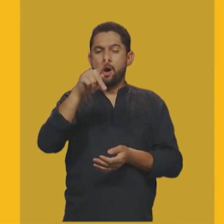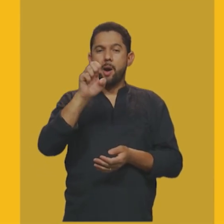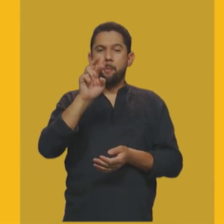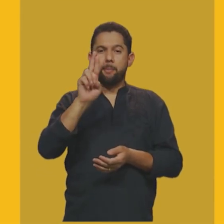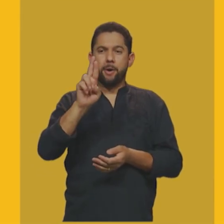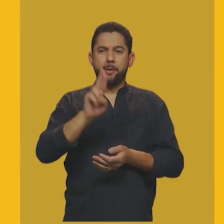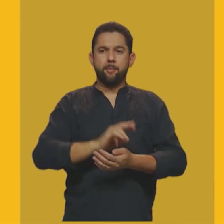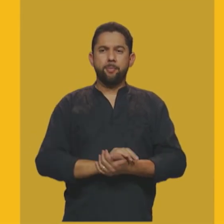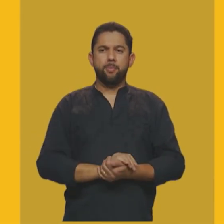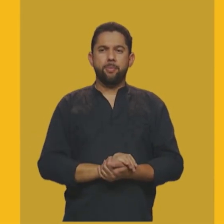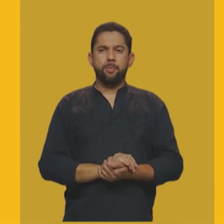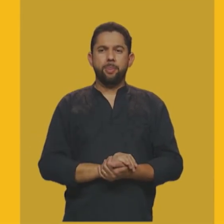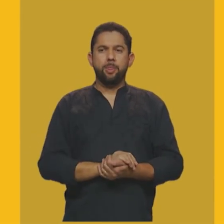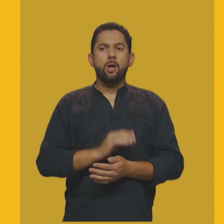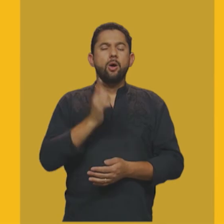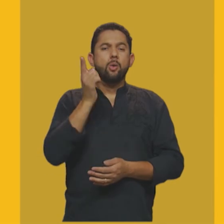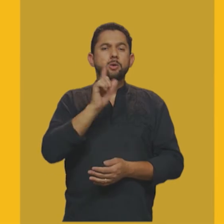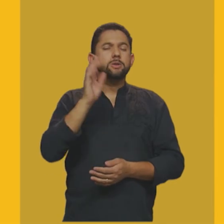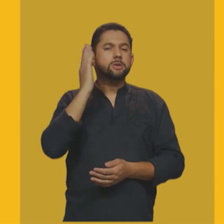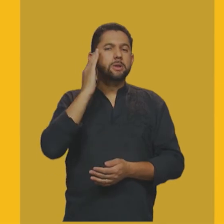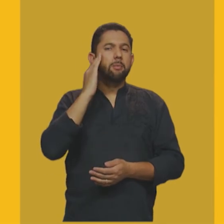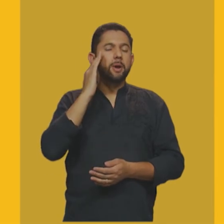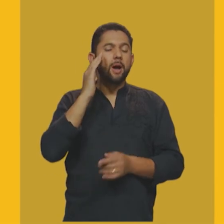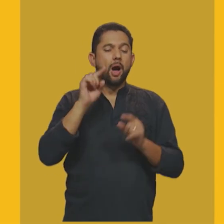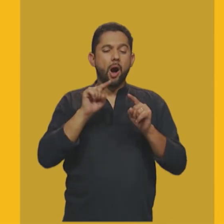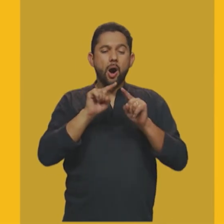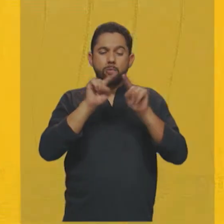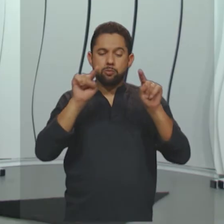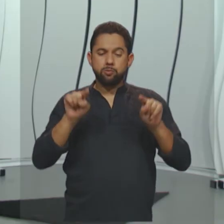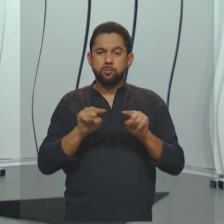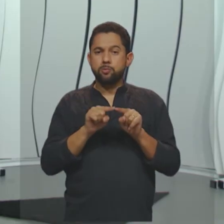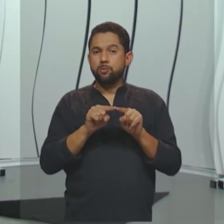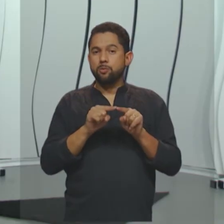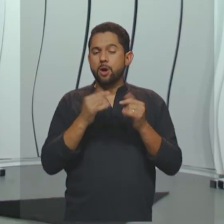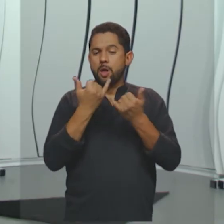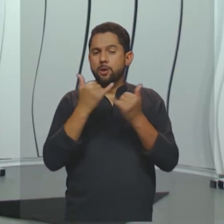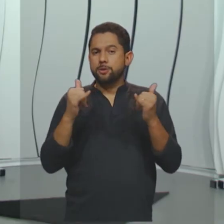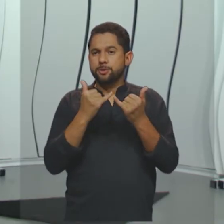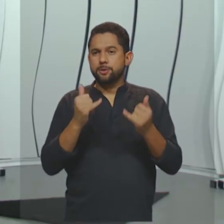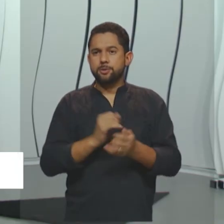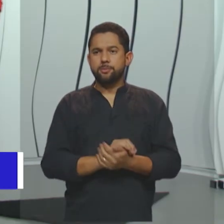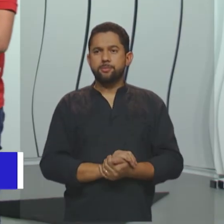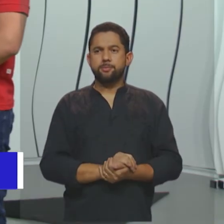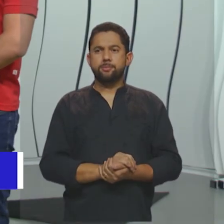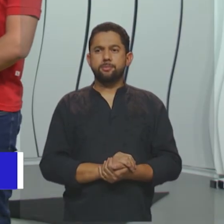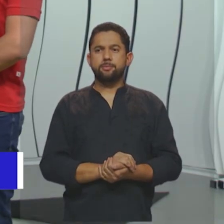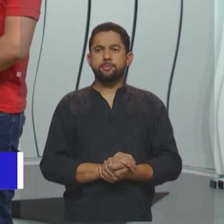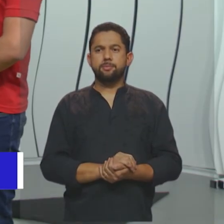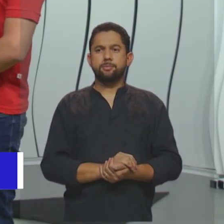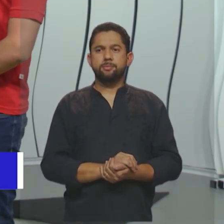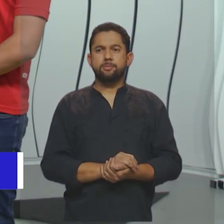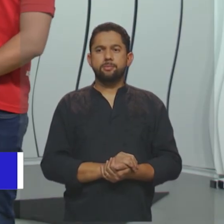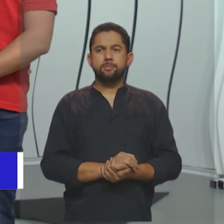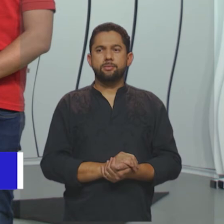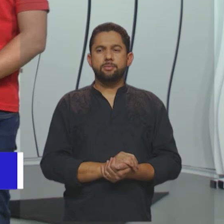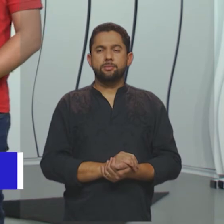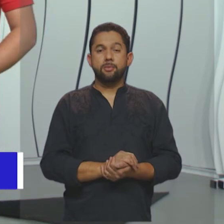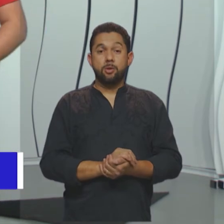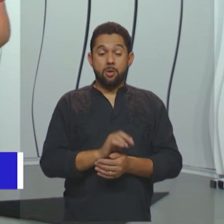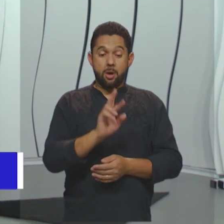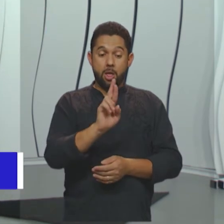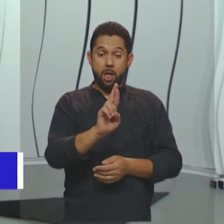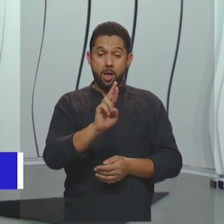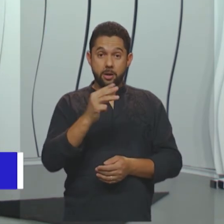Então, consegui calcular a corrente que passa na resistência 3, que vale 1 ampere.